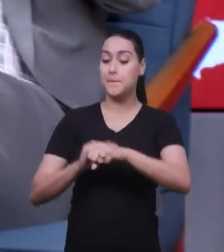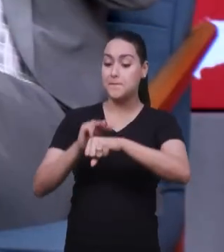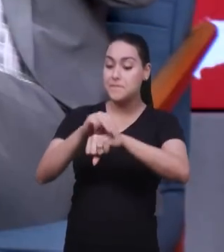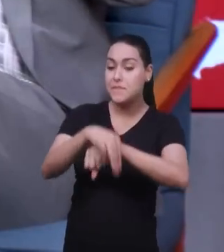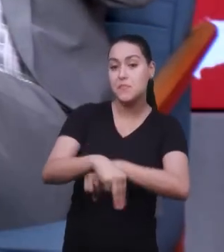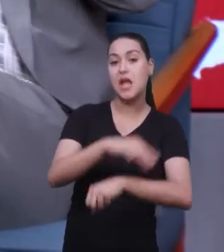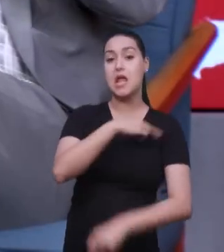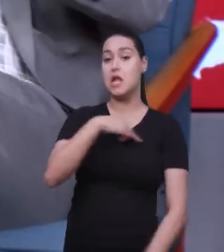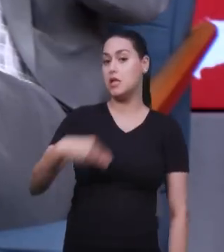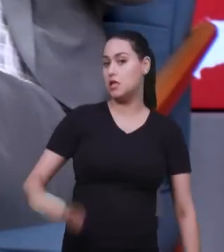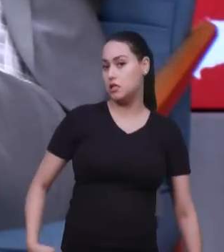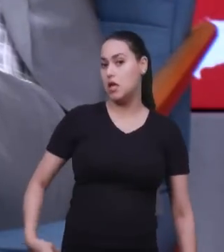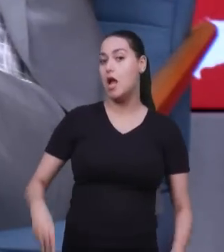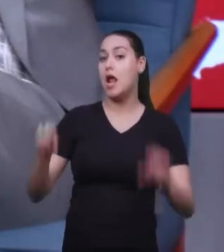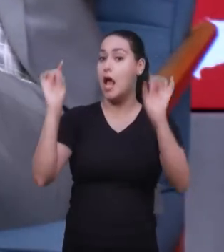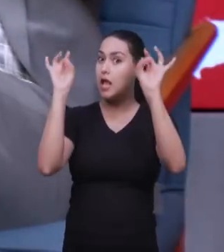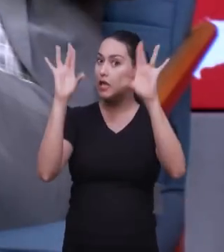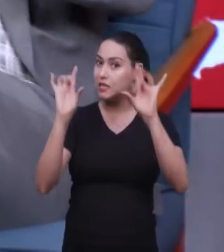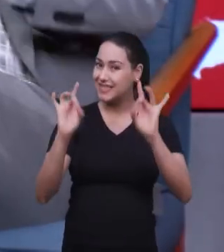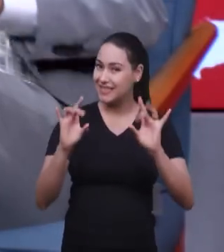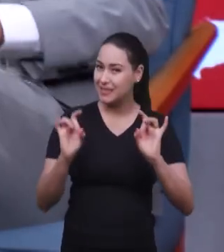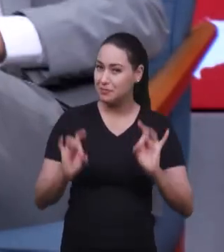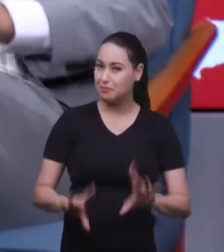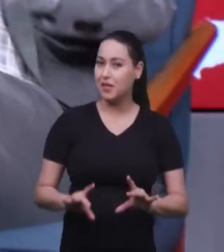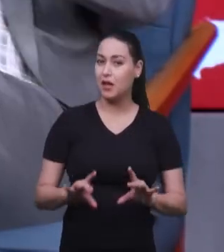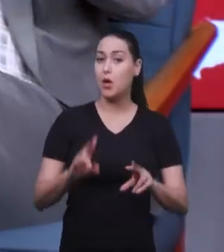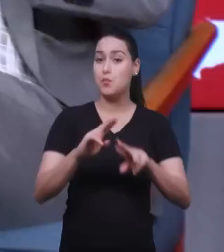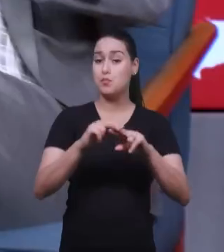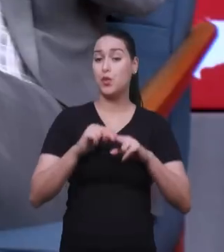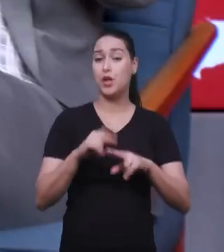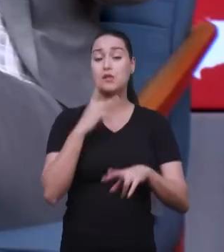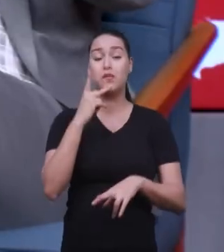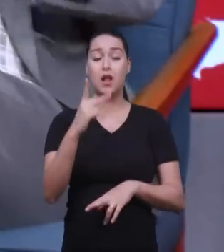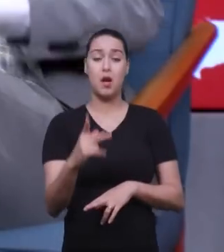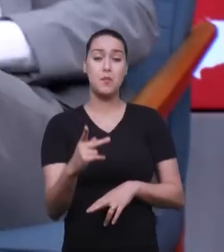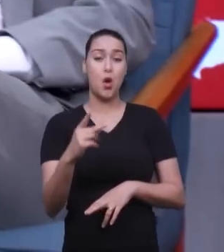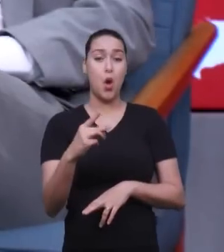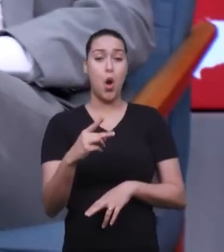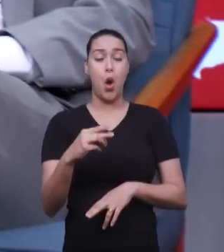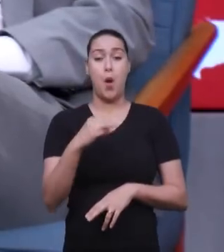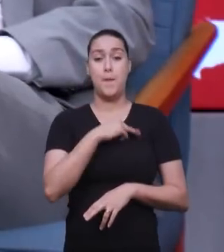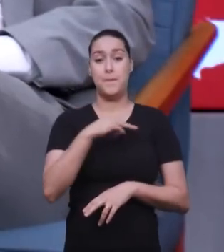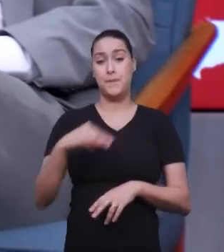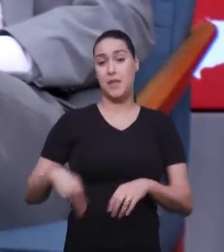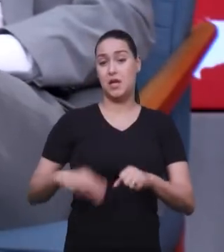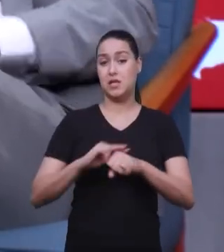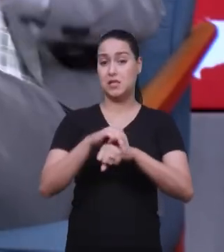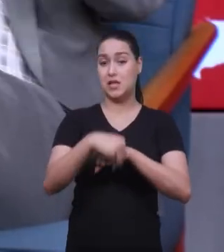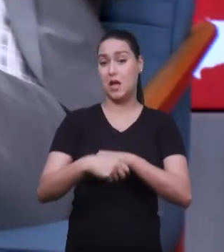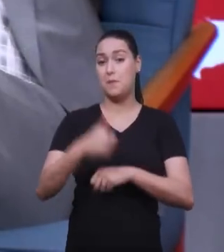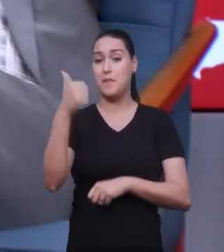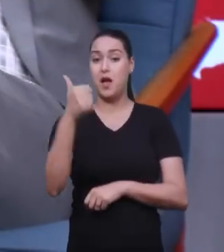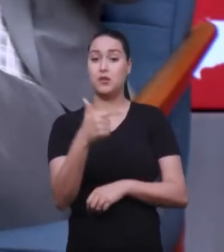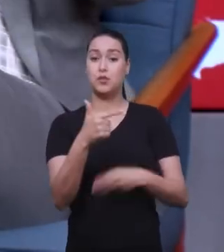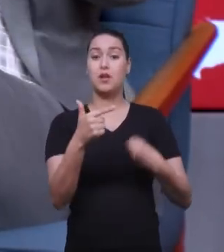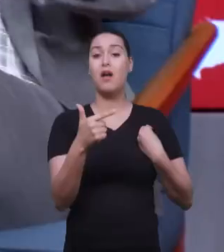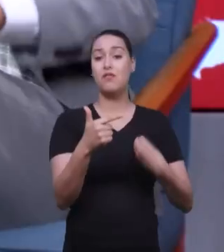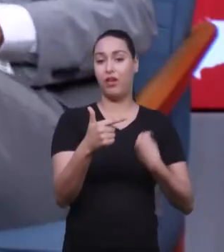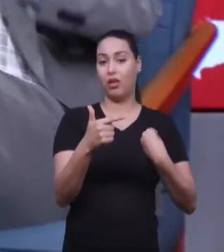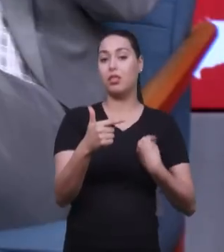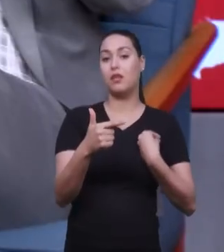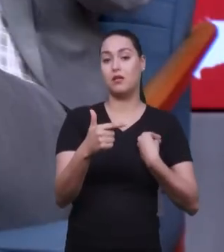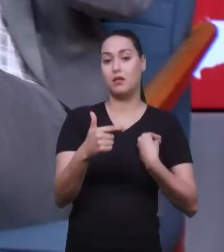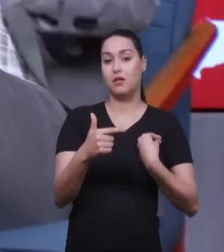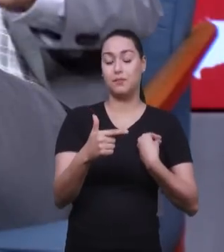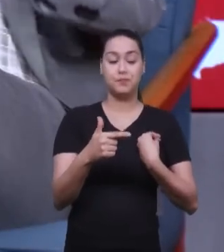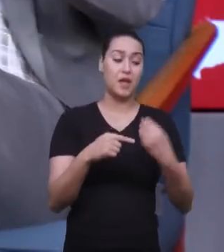ministério é algo especial, por isso que nós falamos que o ministério é maior que a vida. Tu me amas, Pedro,